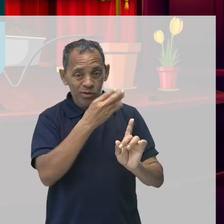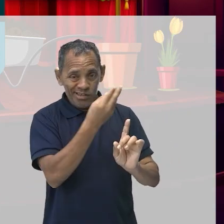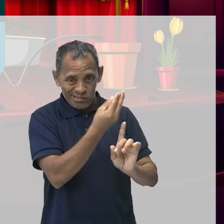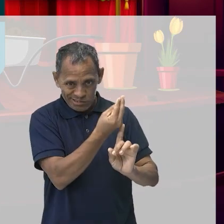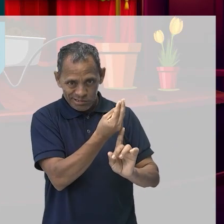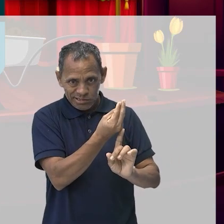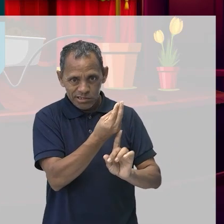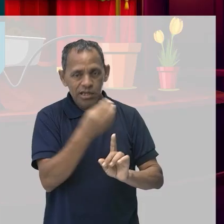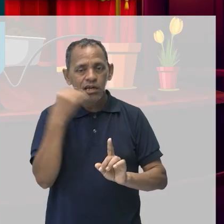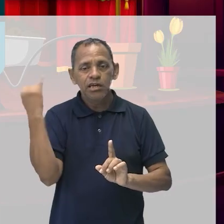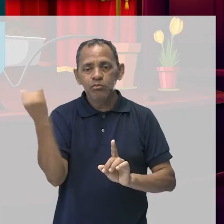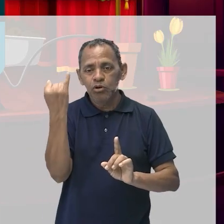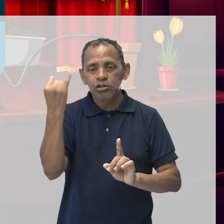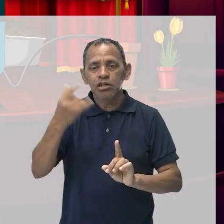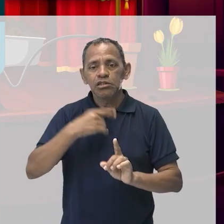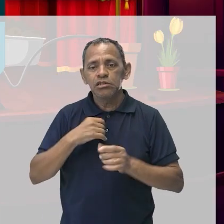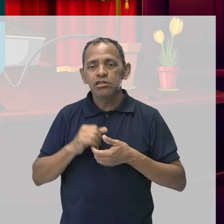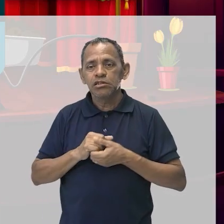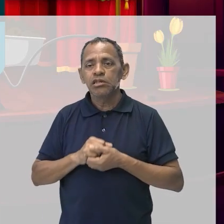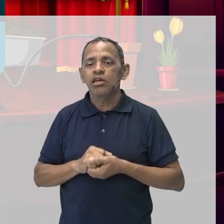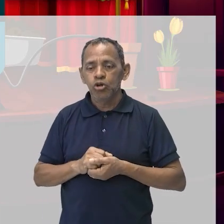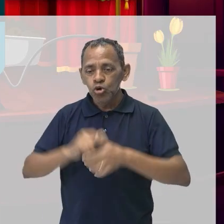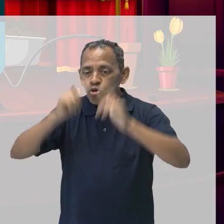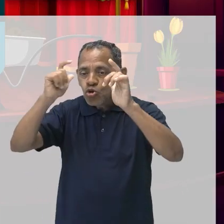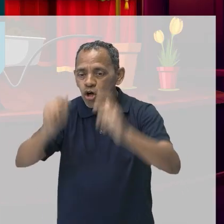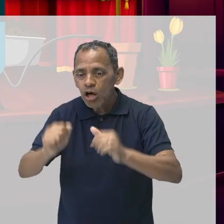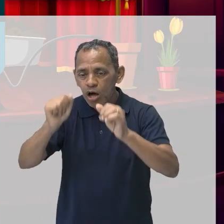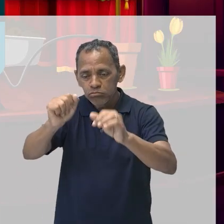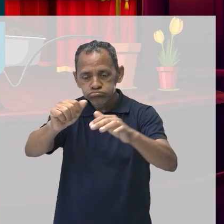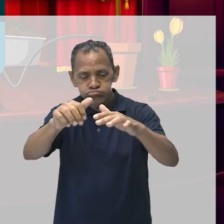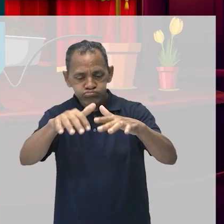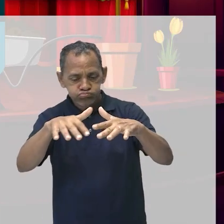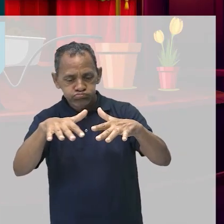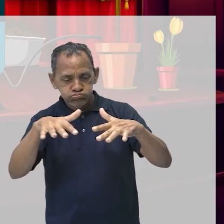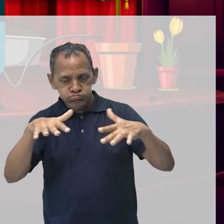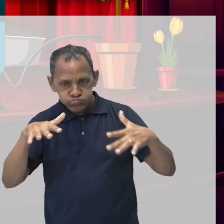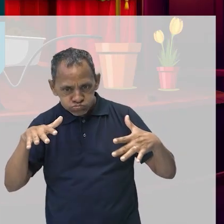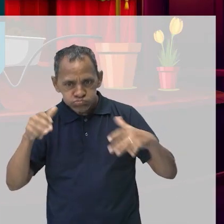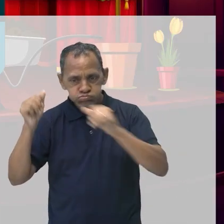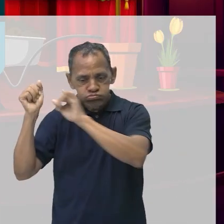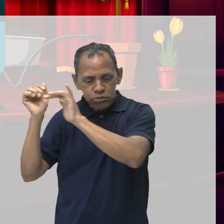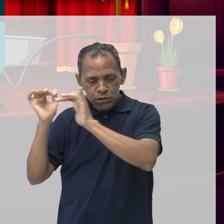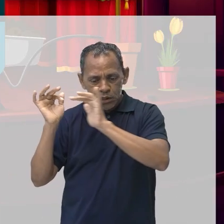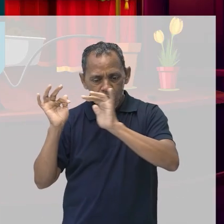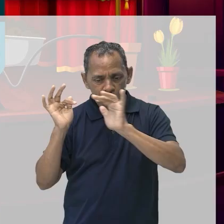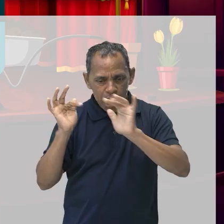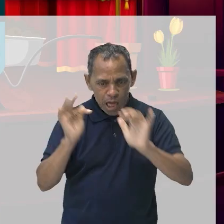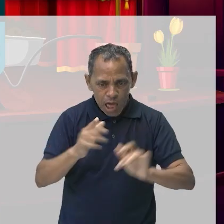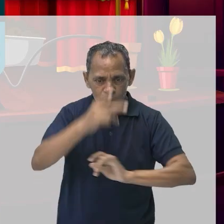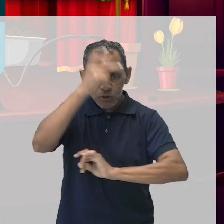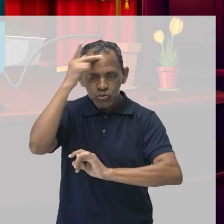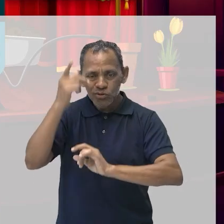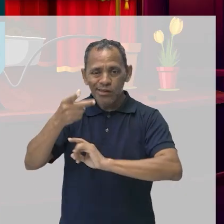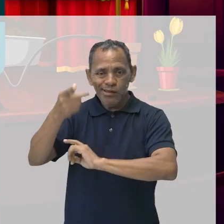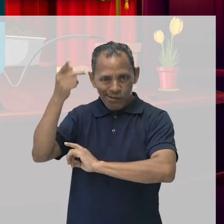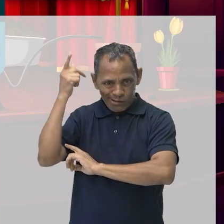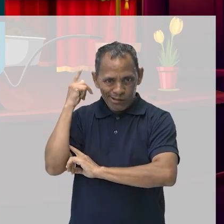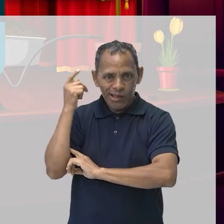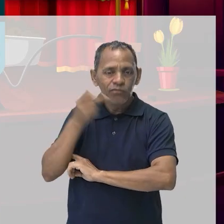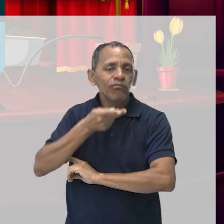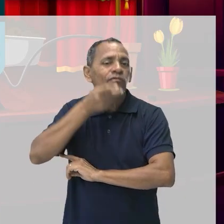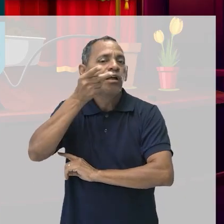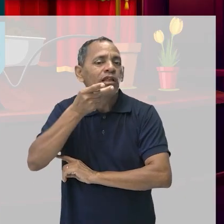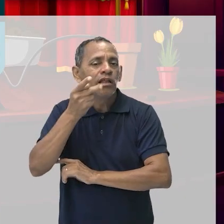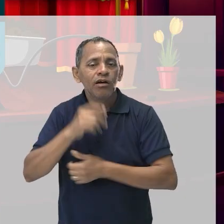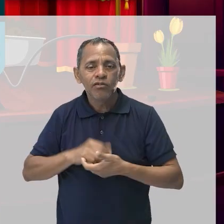muito importante ter uma casa cheia. Então, antigamente, as pessoas, quando desejavam sorte, falavam assim para o artista,